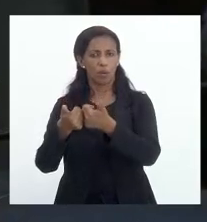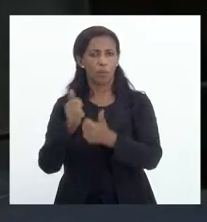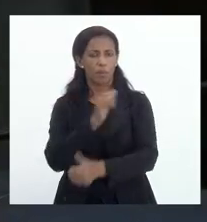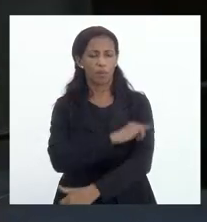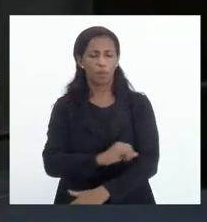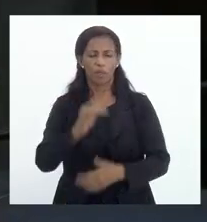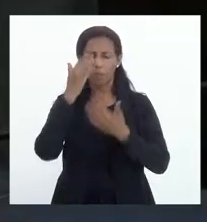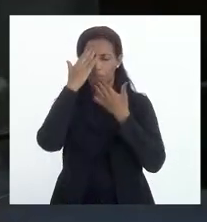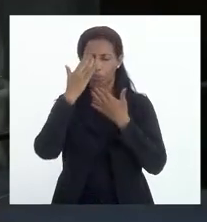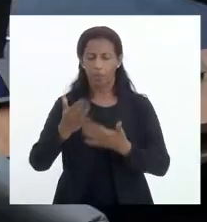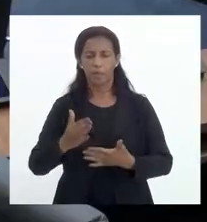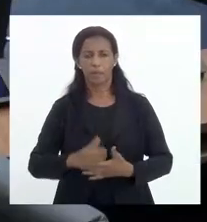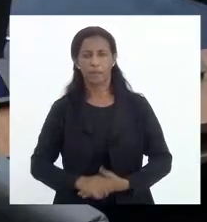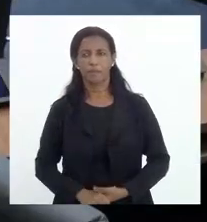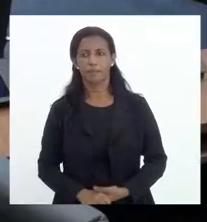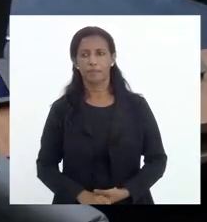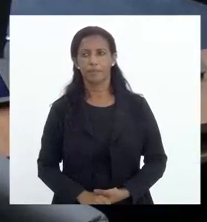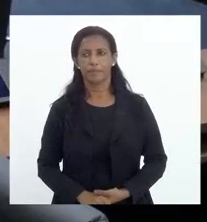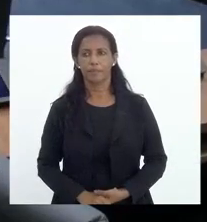Muito obrigado, deputado.